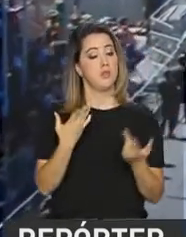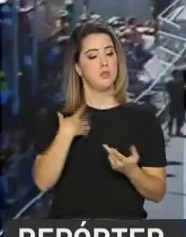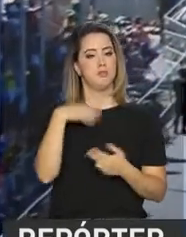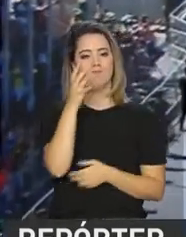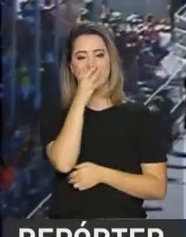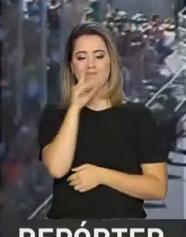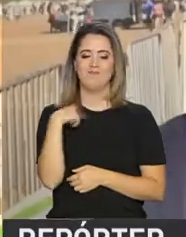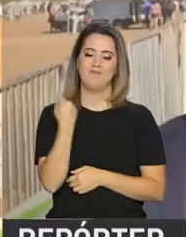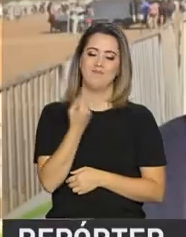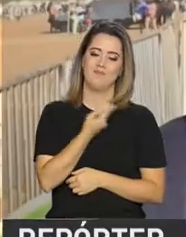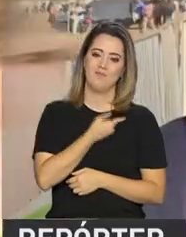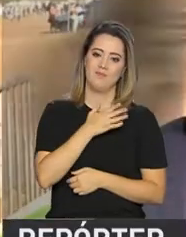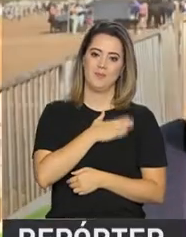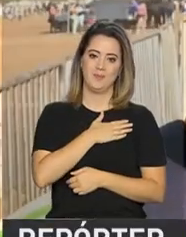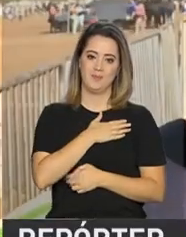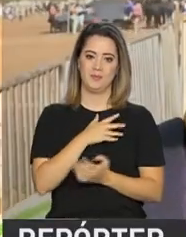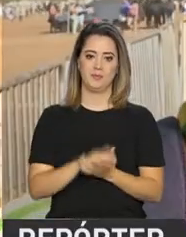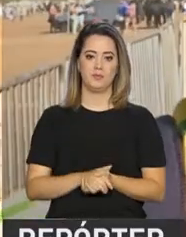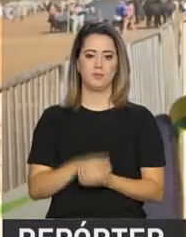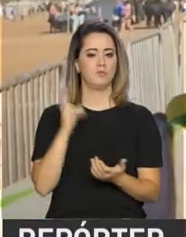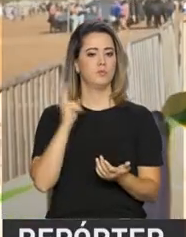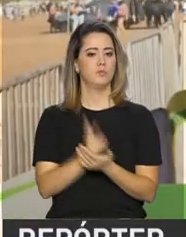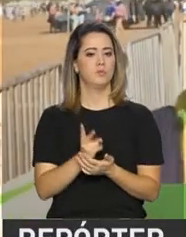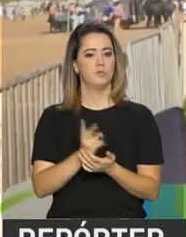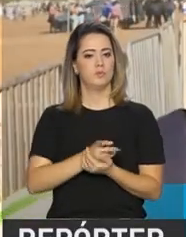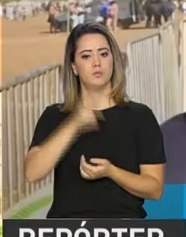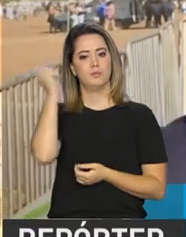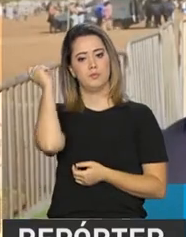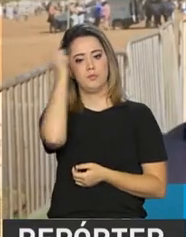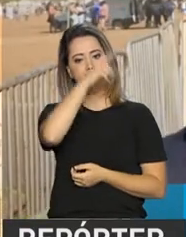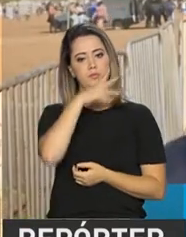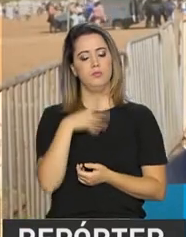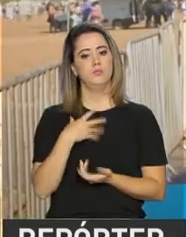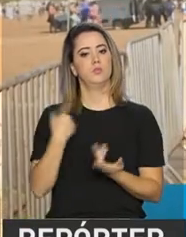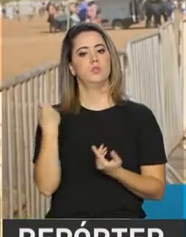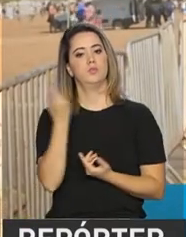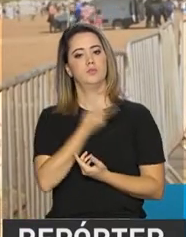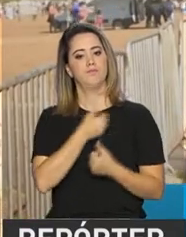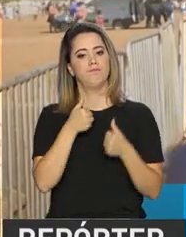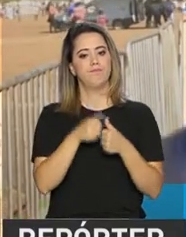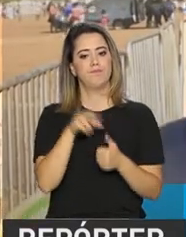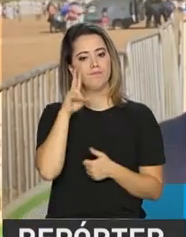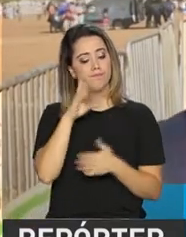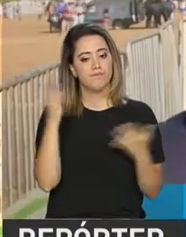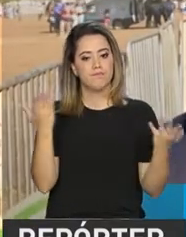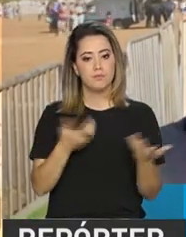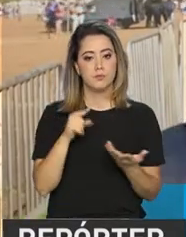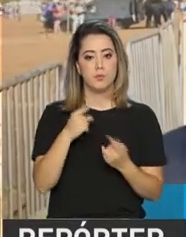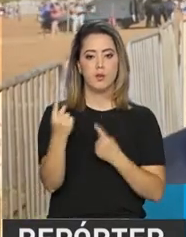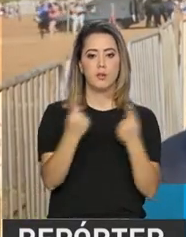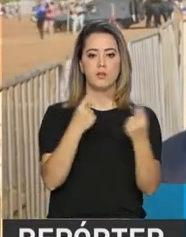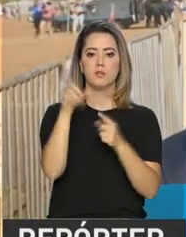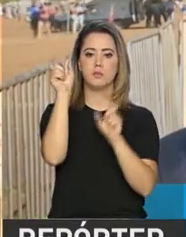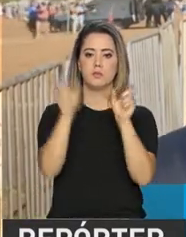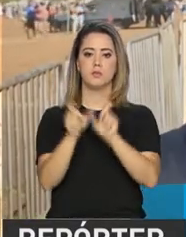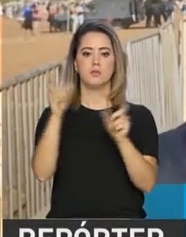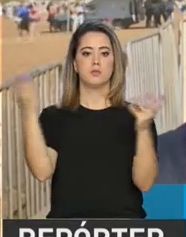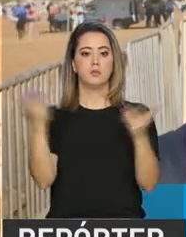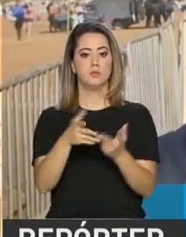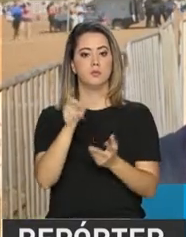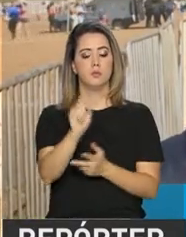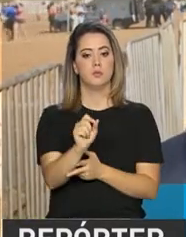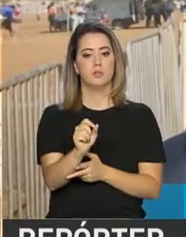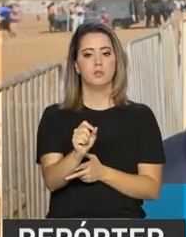pela nossa pátria apesar de todas as adversidades todas as dificuldades que o país está enfrentando cada brasileiro é